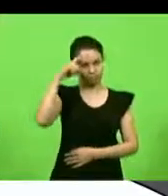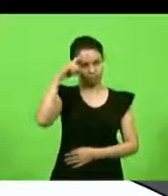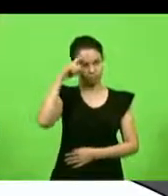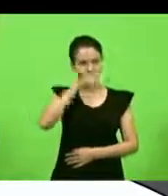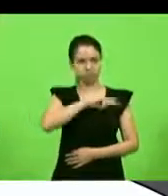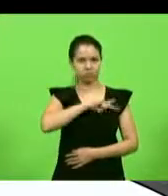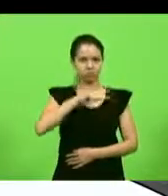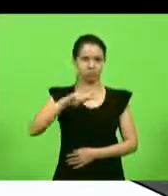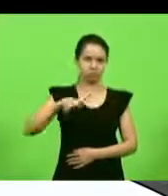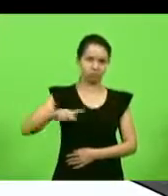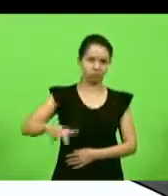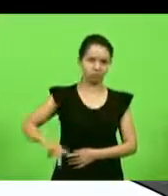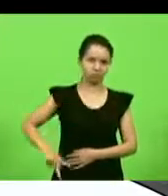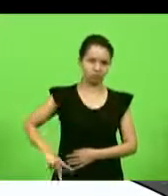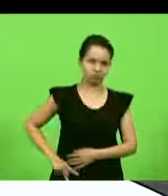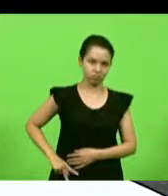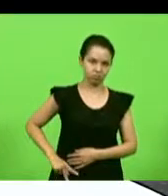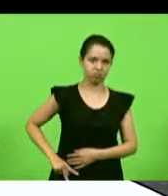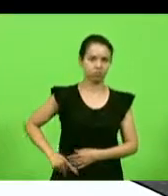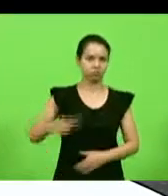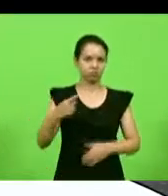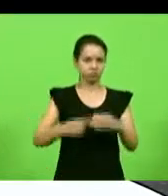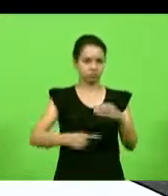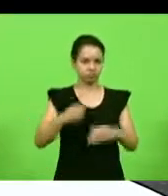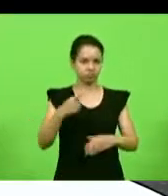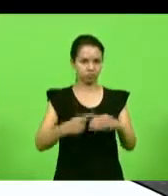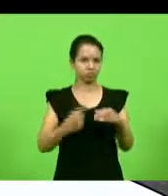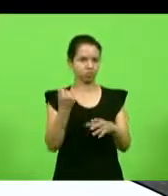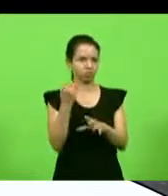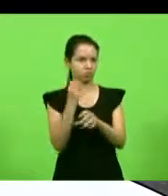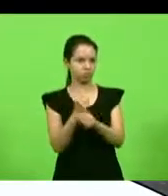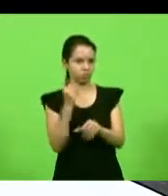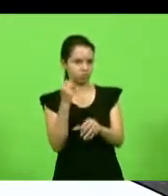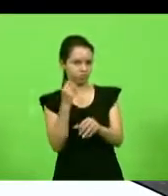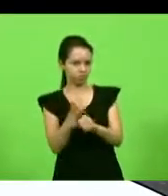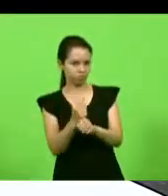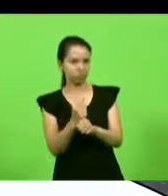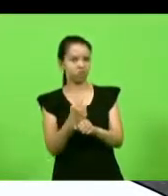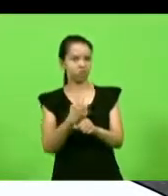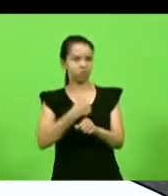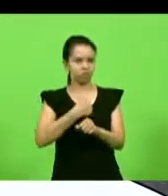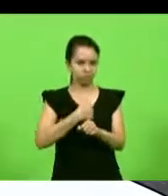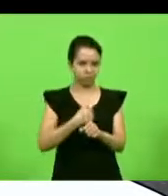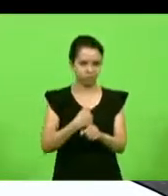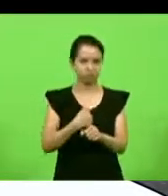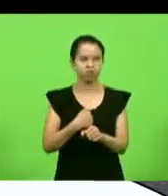presidente da Comissão de Finanças, que eu tenho